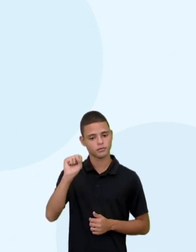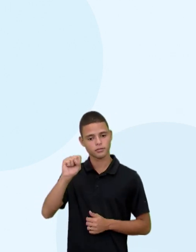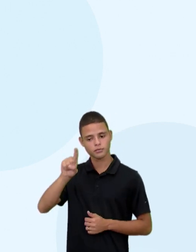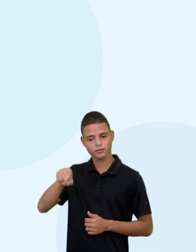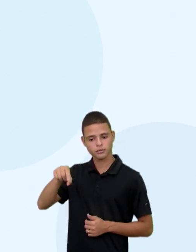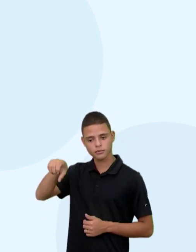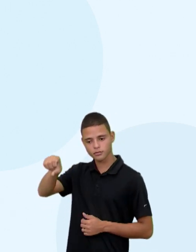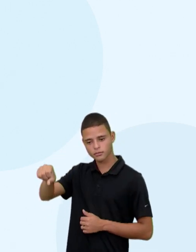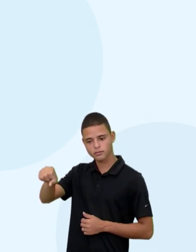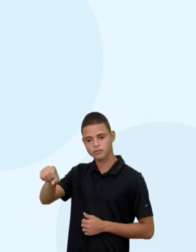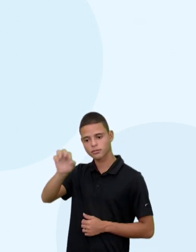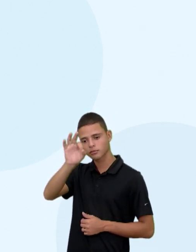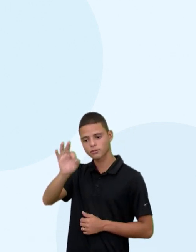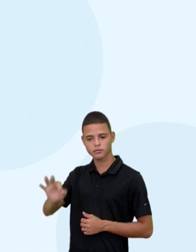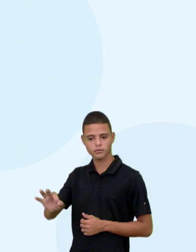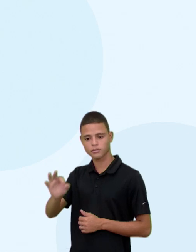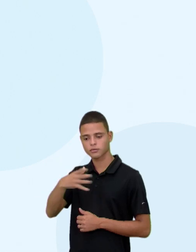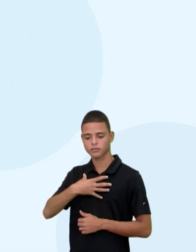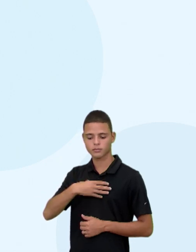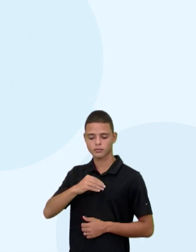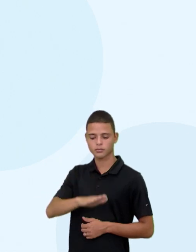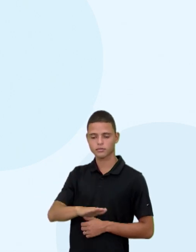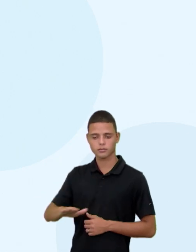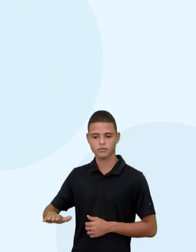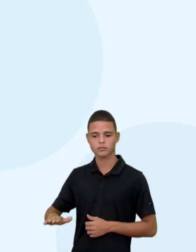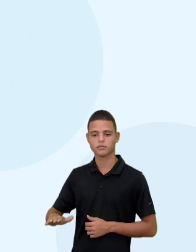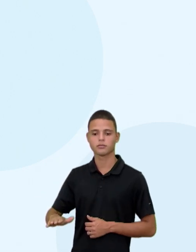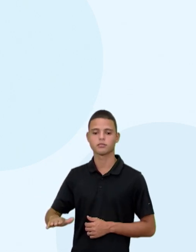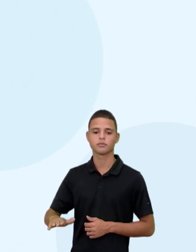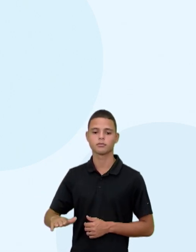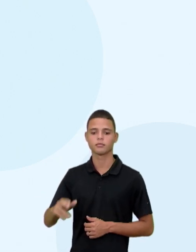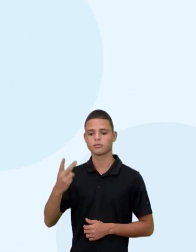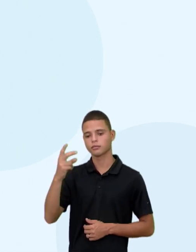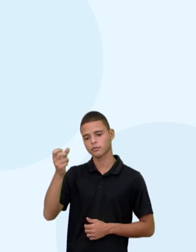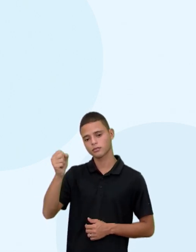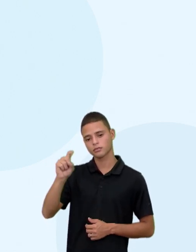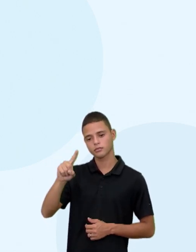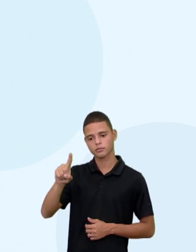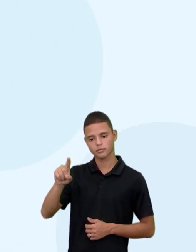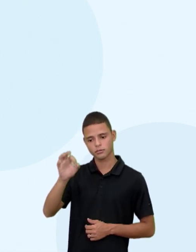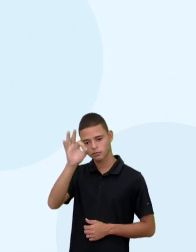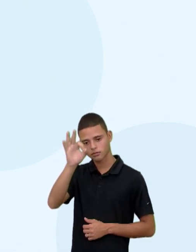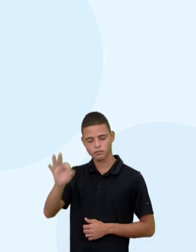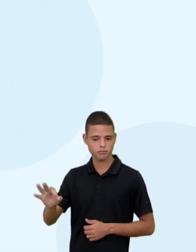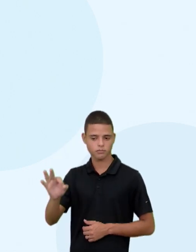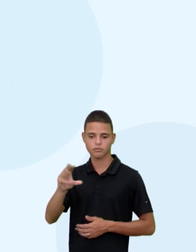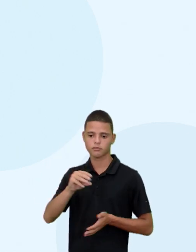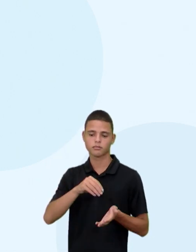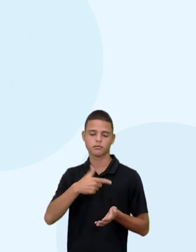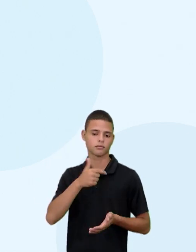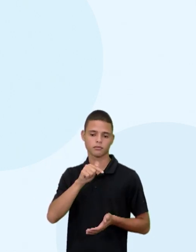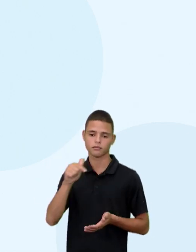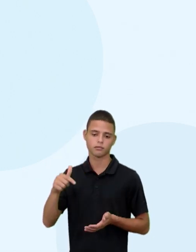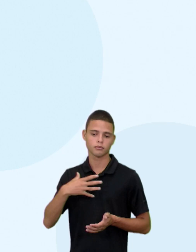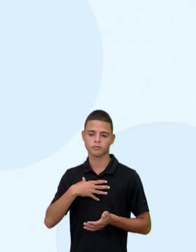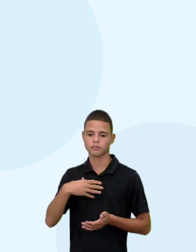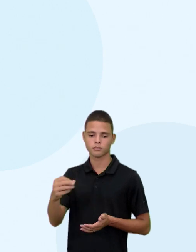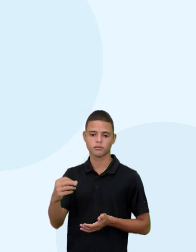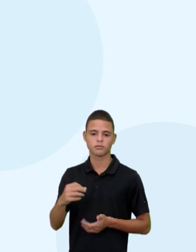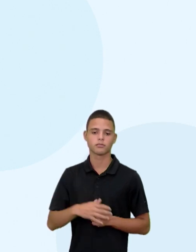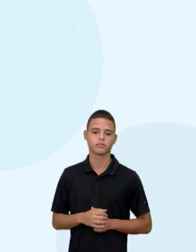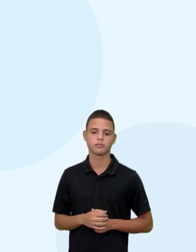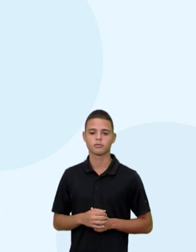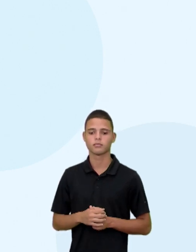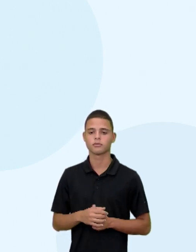48,9% somente com filhos menores de idade, 28% sem filhos, 15,4% somente com